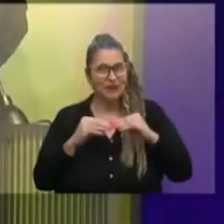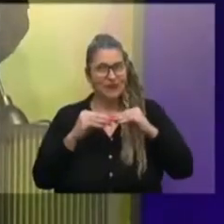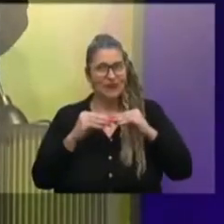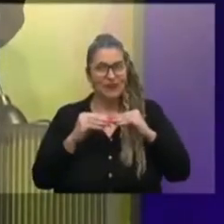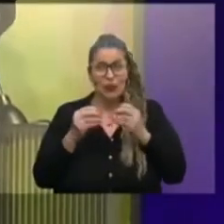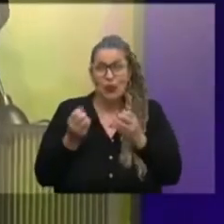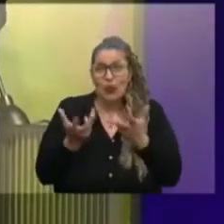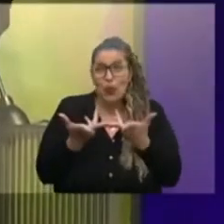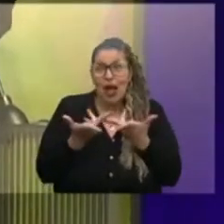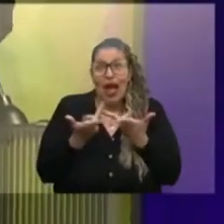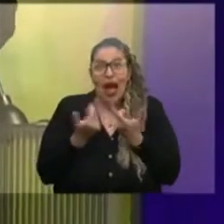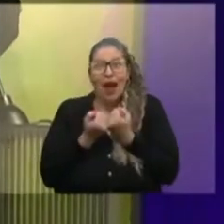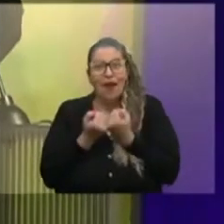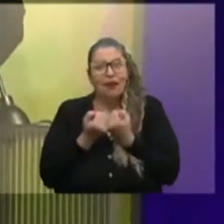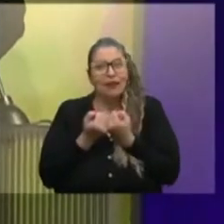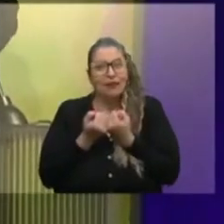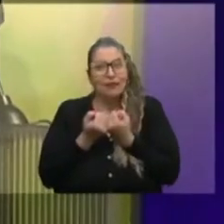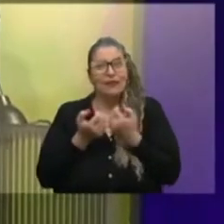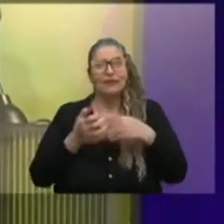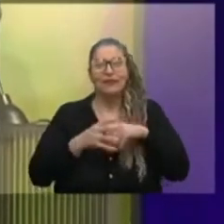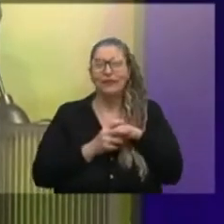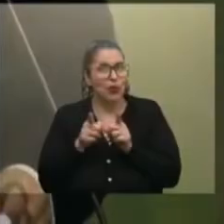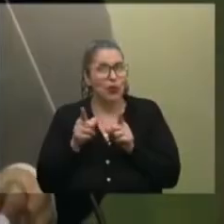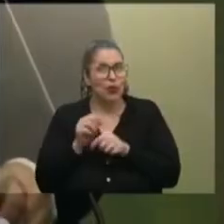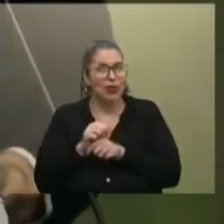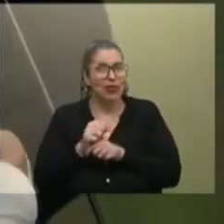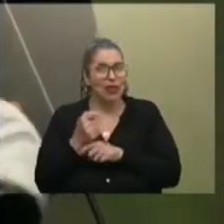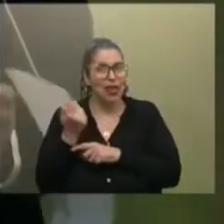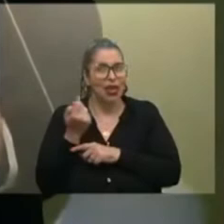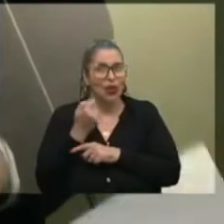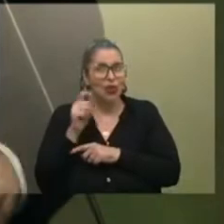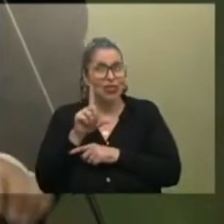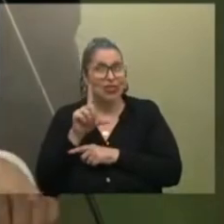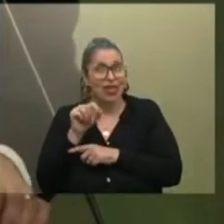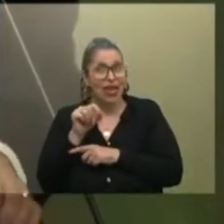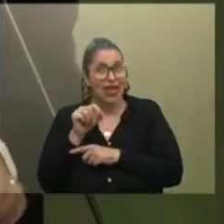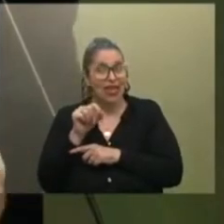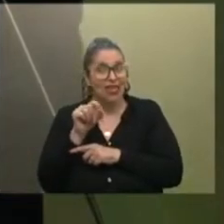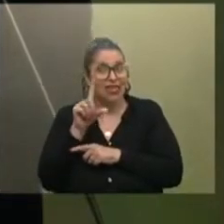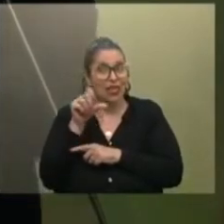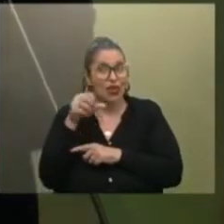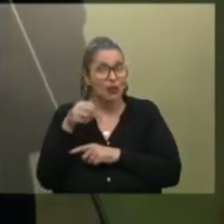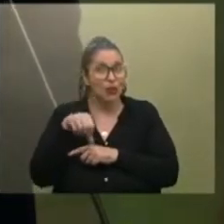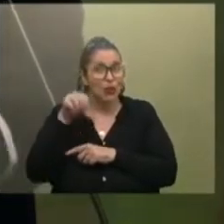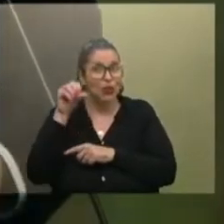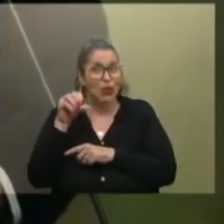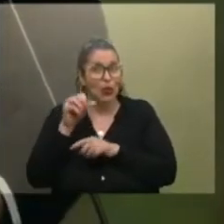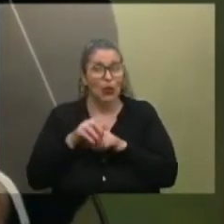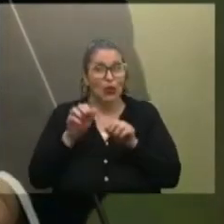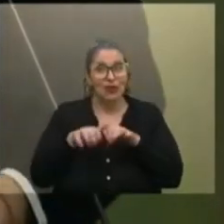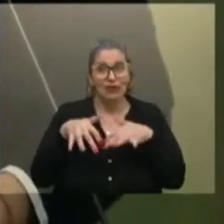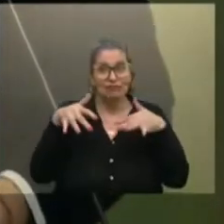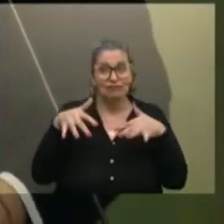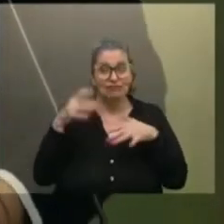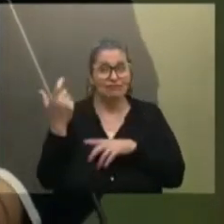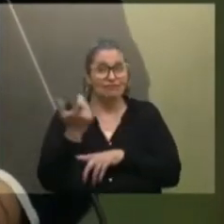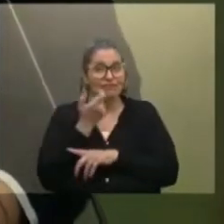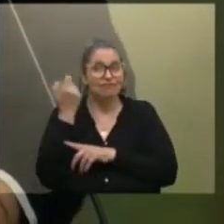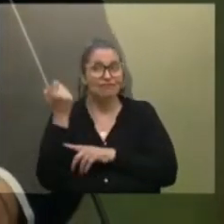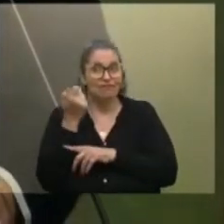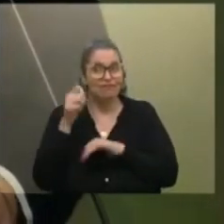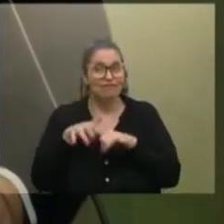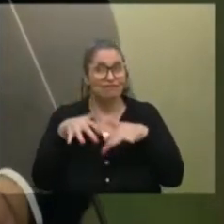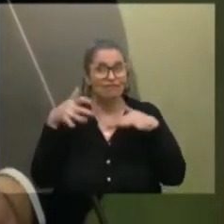O filme Sinal de Alerta, Lori F., segundo filme exibido no sábado, foi o vencedor do Prêmio Assembleia